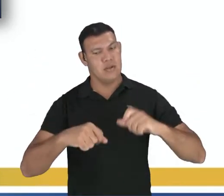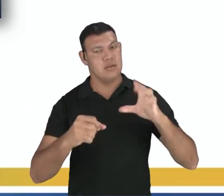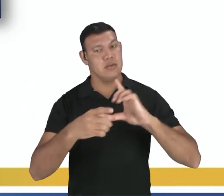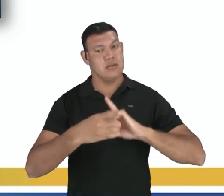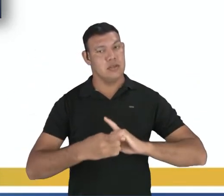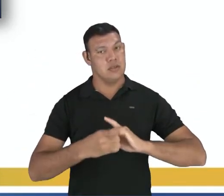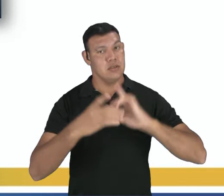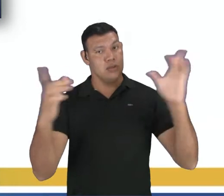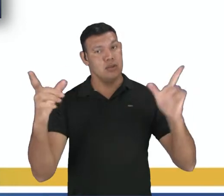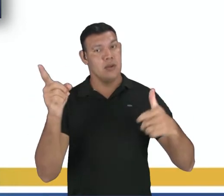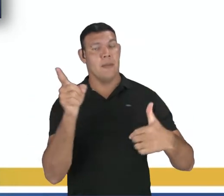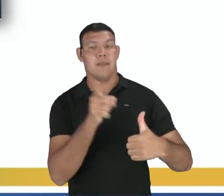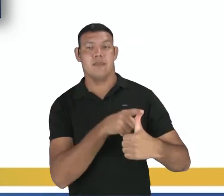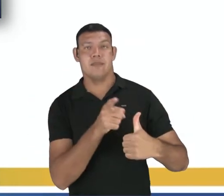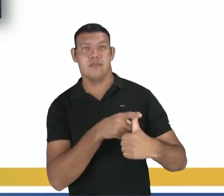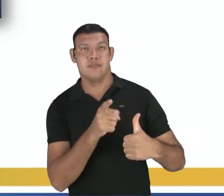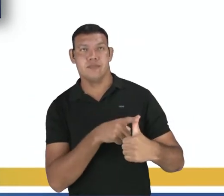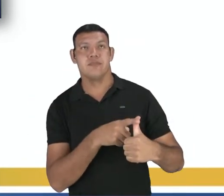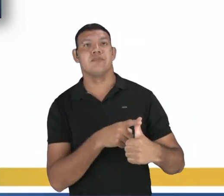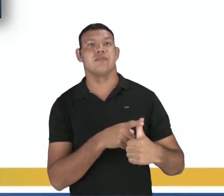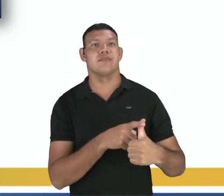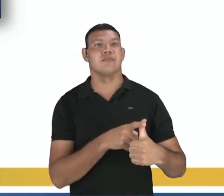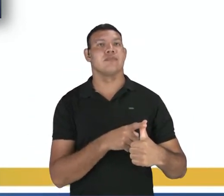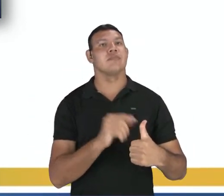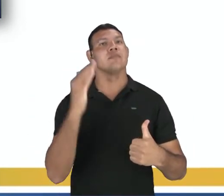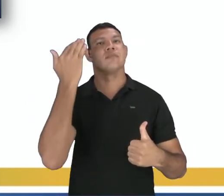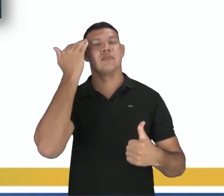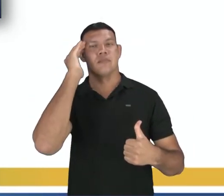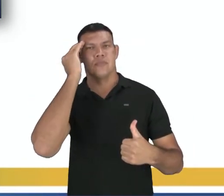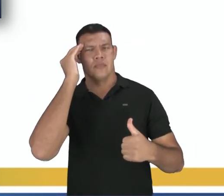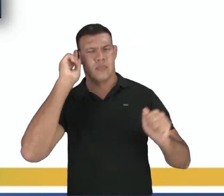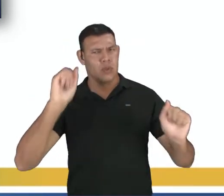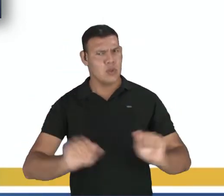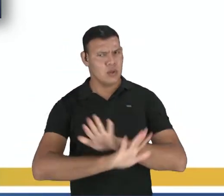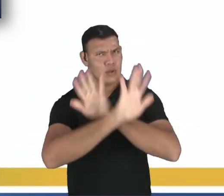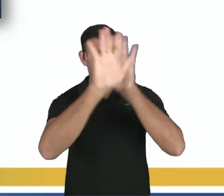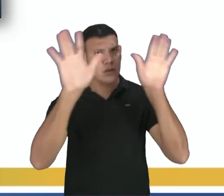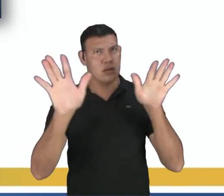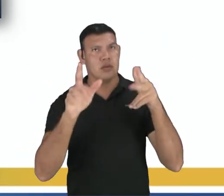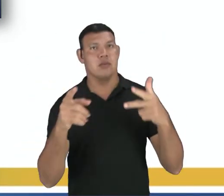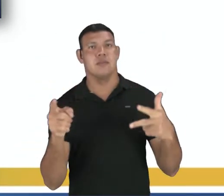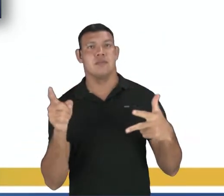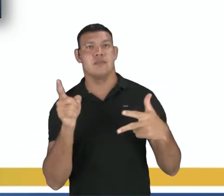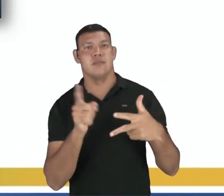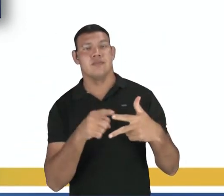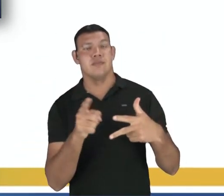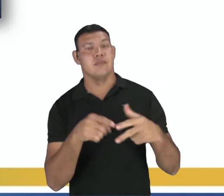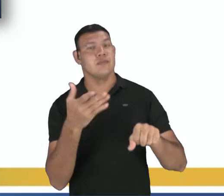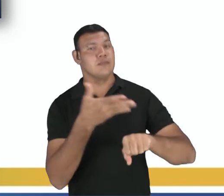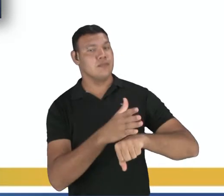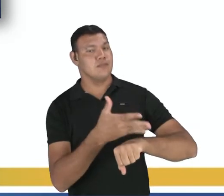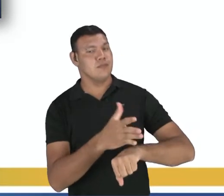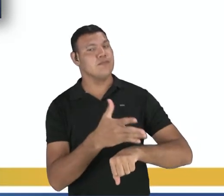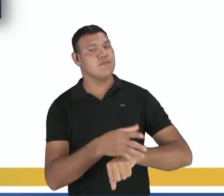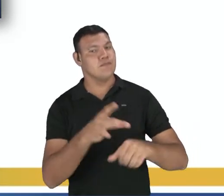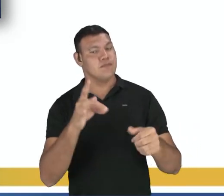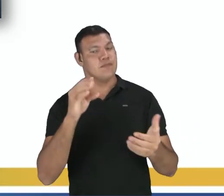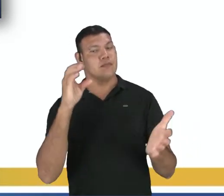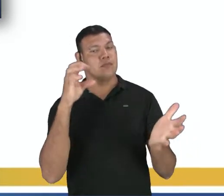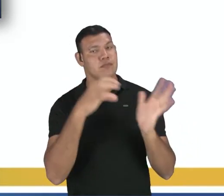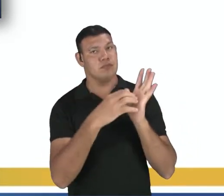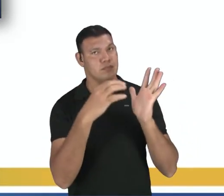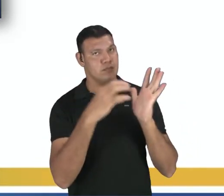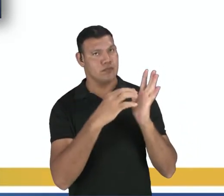O primeiro, pessoal, é o entendimento esclarecido. O segundo, a participação efetiva. O